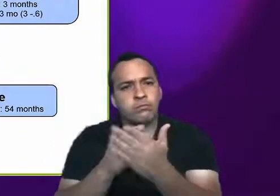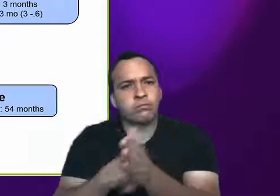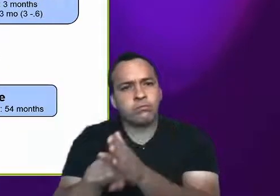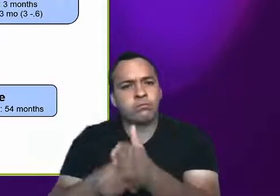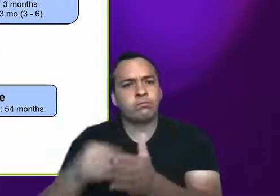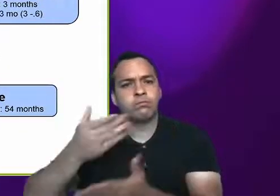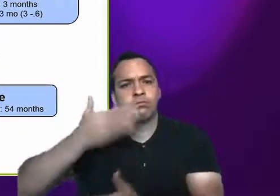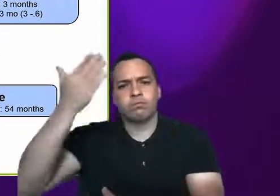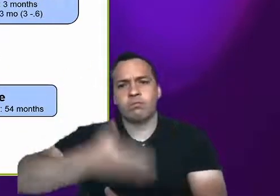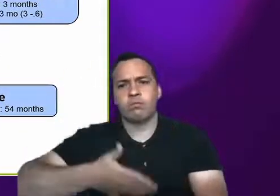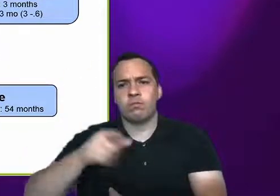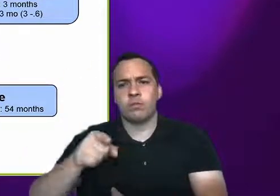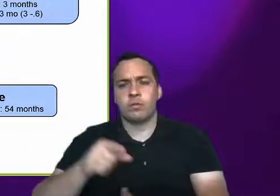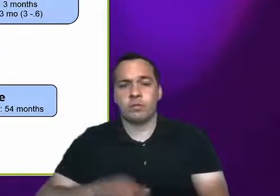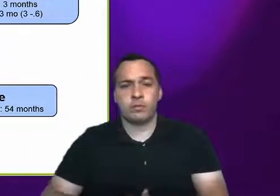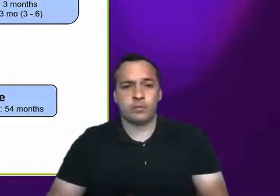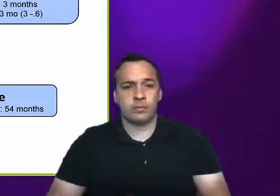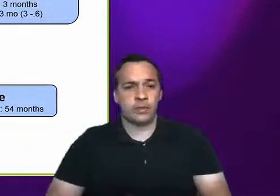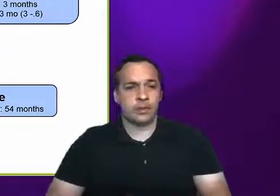estudos